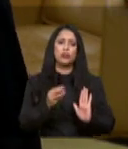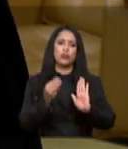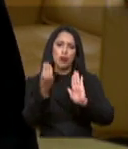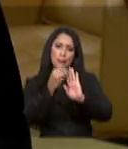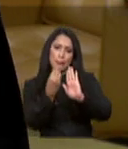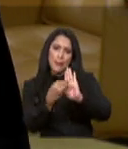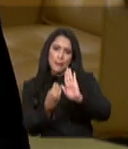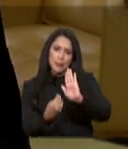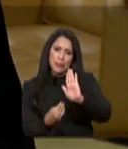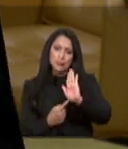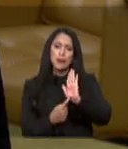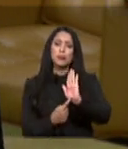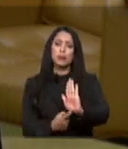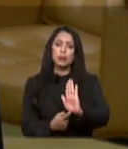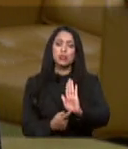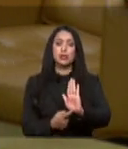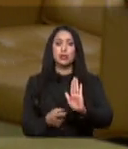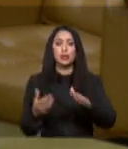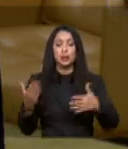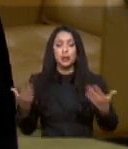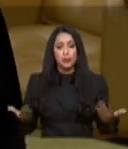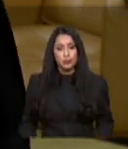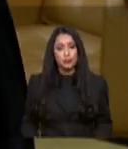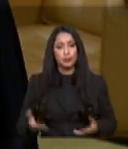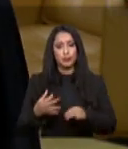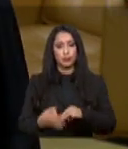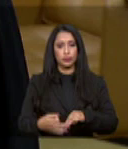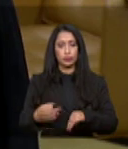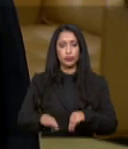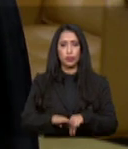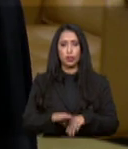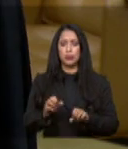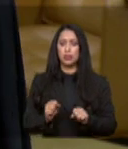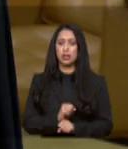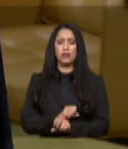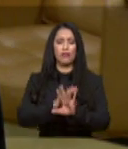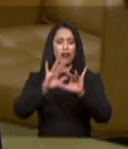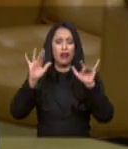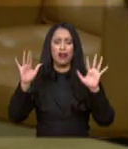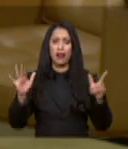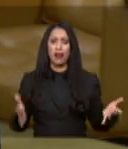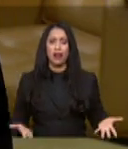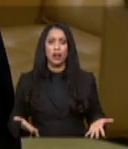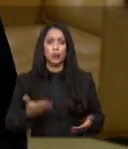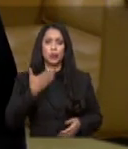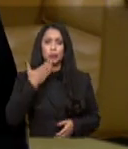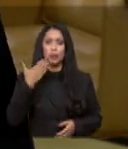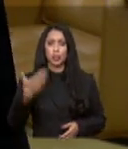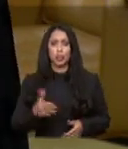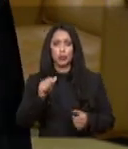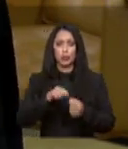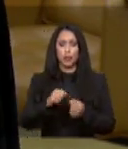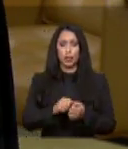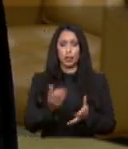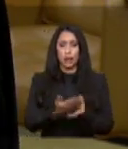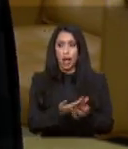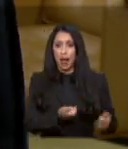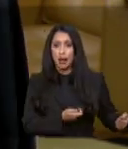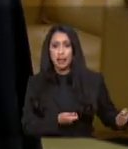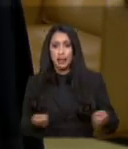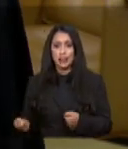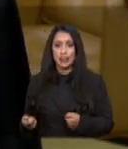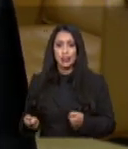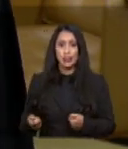nas minhas palavras que antecederam. Assim, excelências, fica muito claro que as impugnações expostas nessas ações, de modo